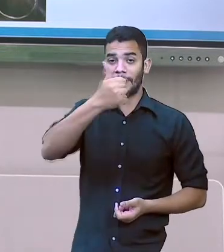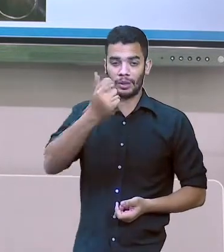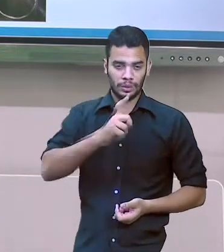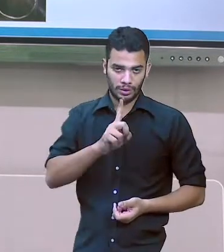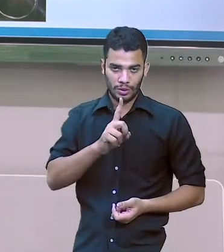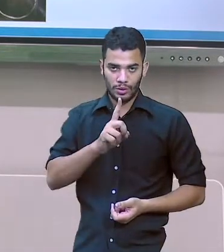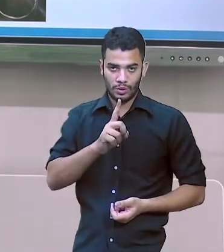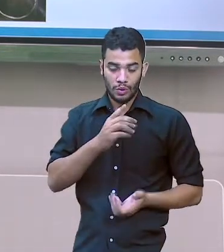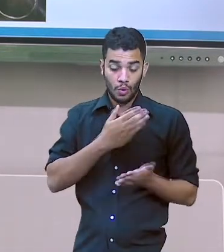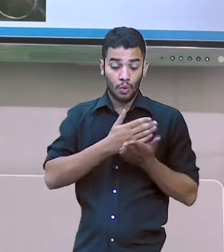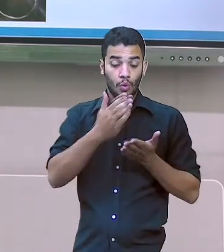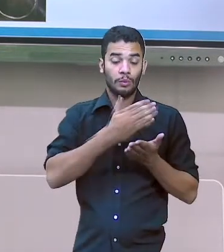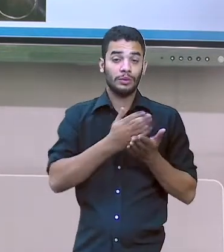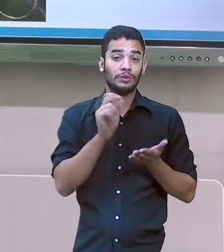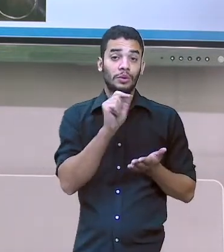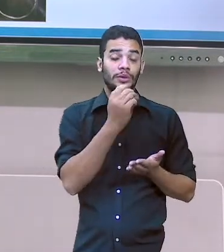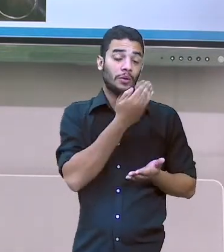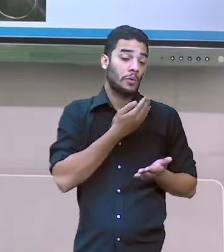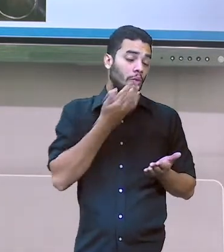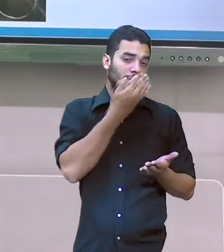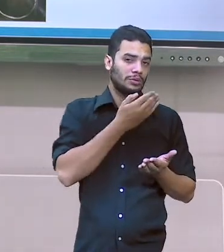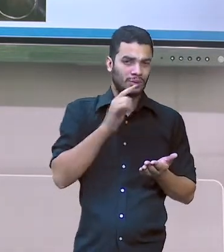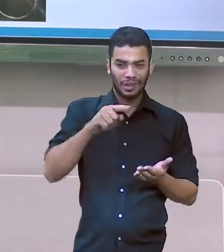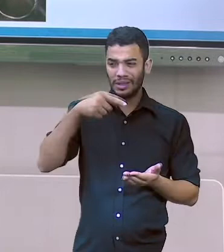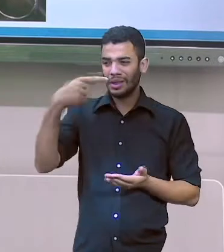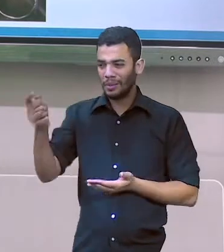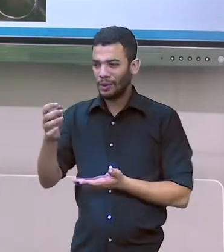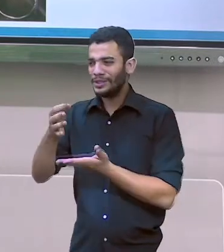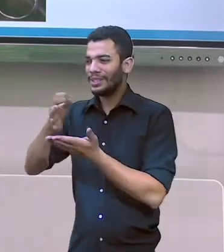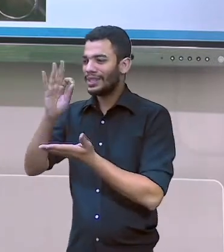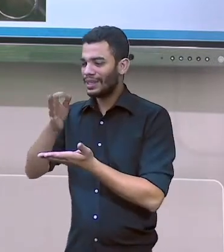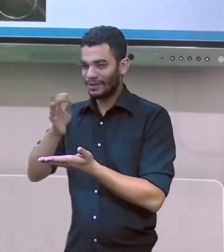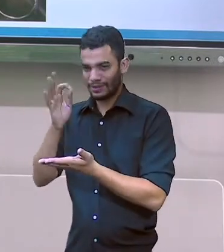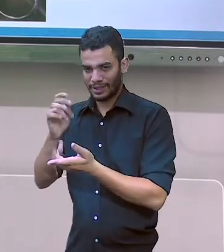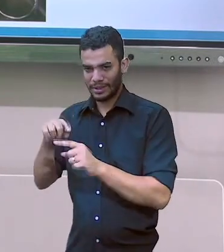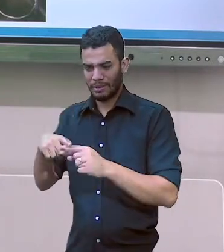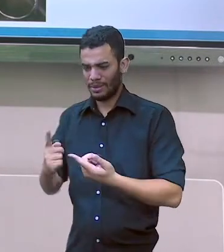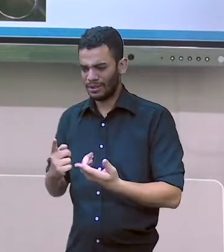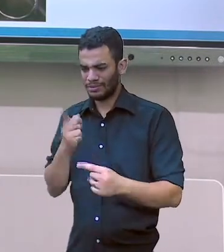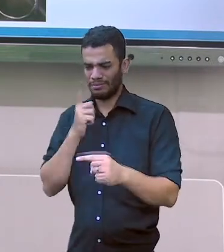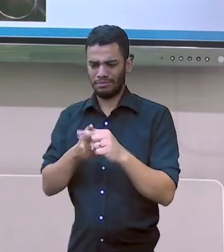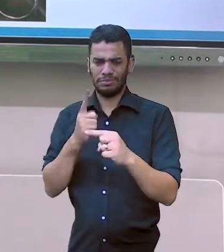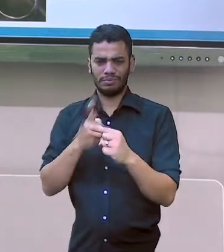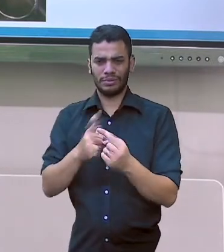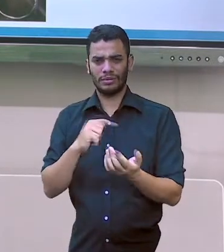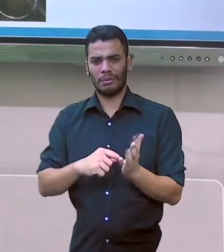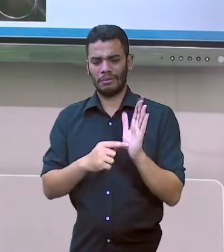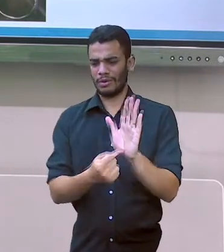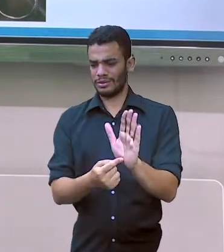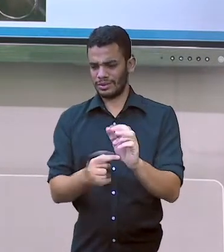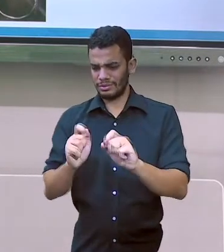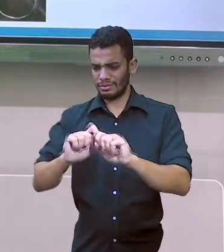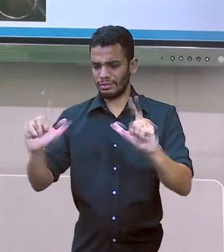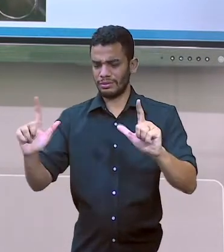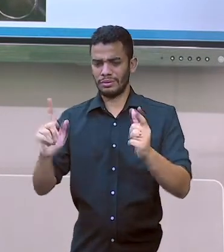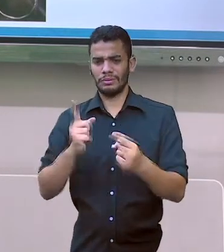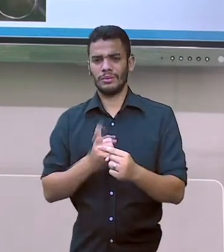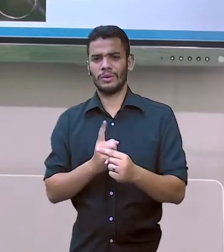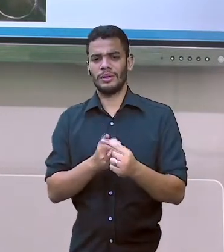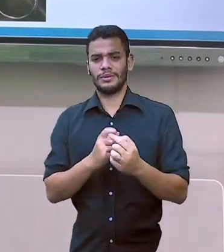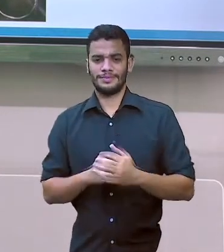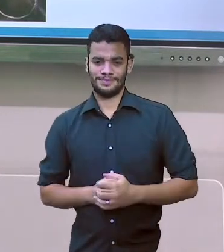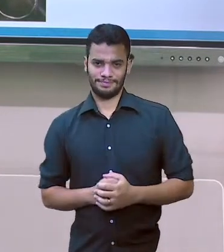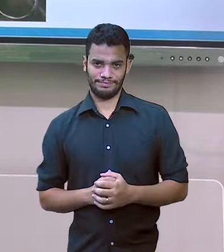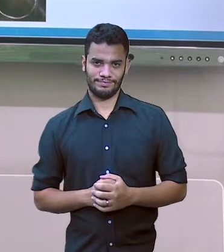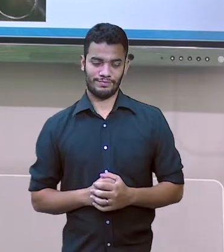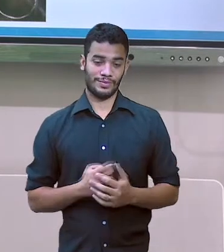exportação. E é importante a gente conhecer, porque nós podemos dizer o seguinte: a nossa